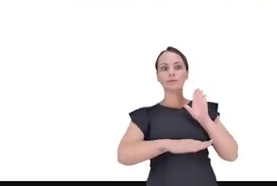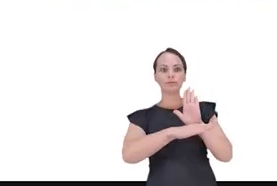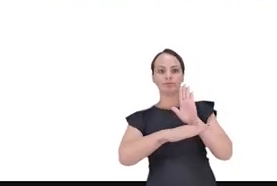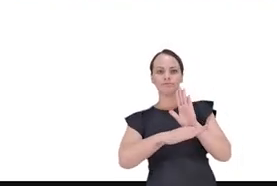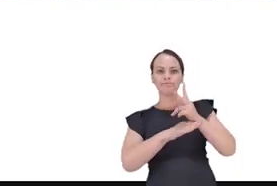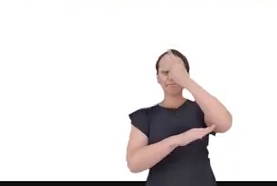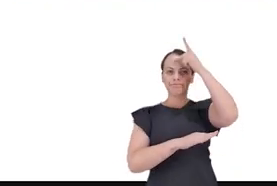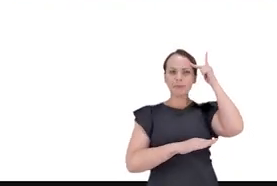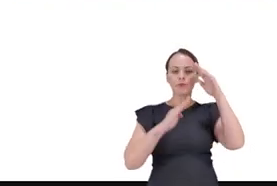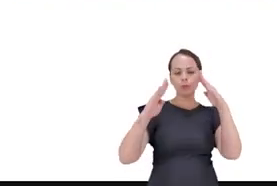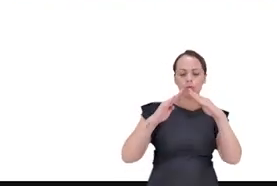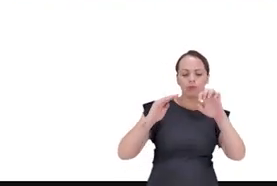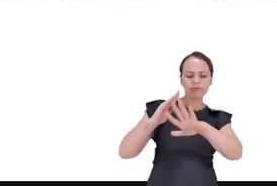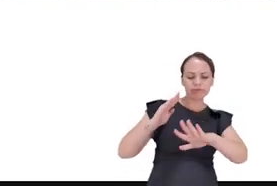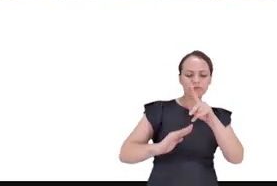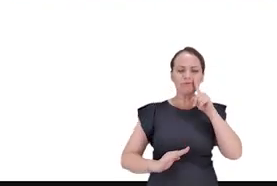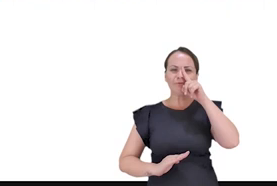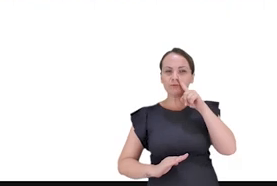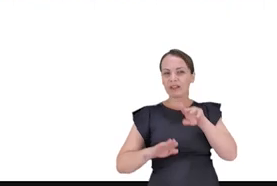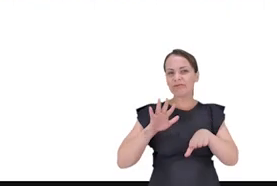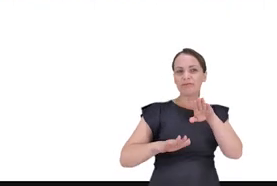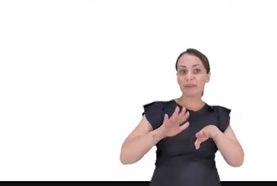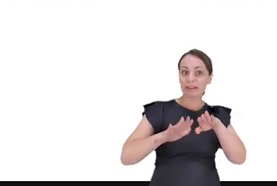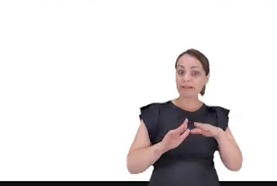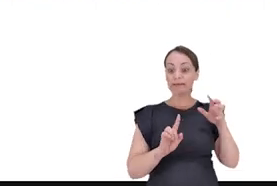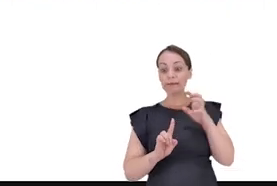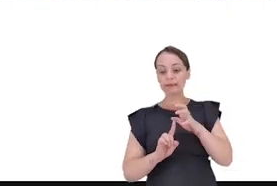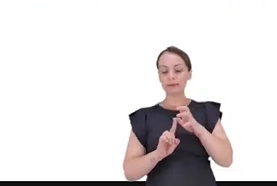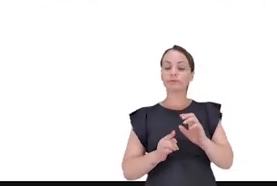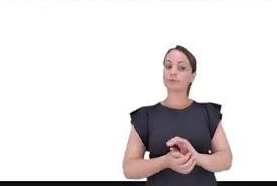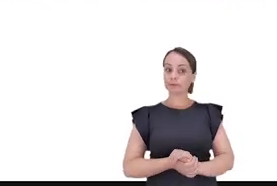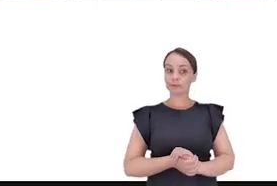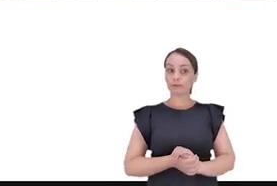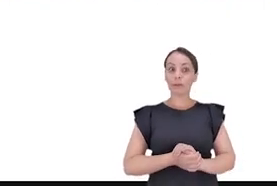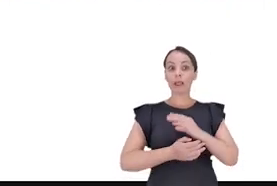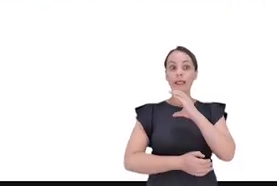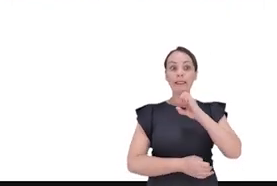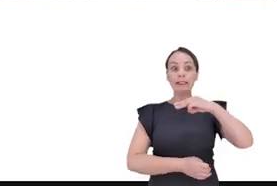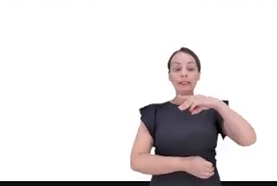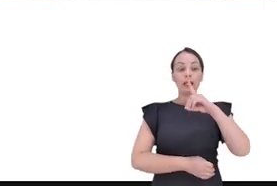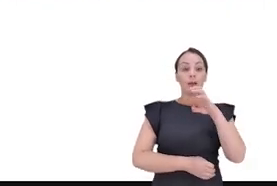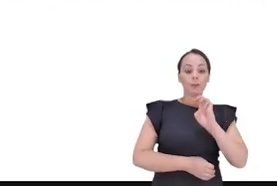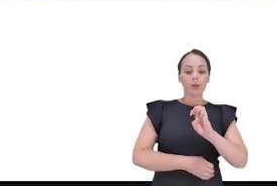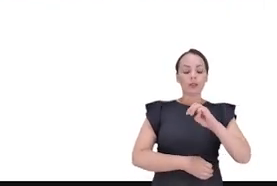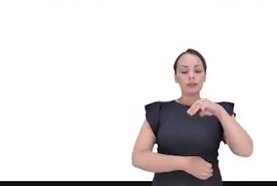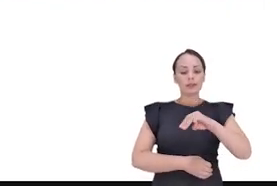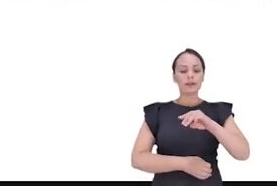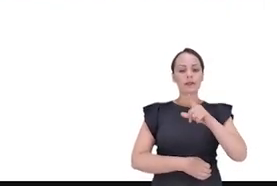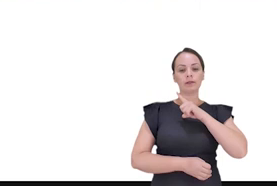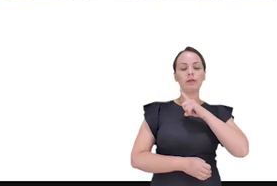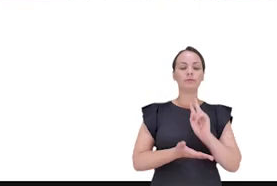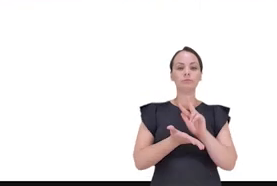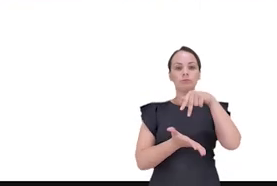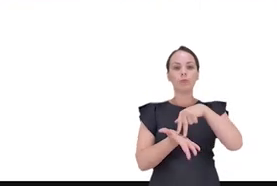que moram em áreas de risco, que podem sofrer algum tipo de impacto. E dentro do CEMADEM, eu faço a